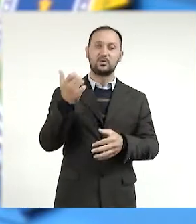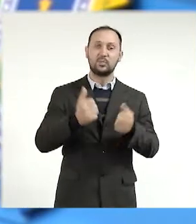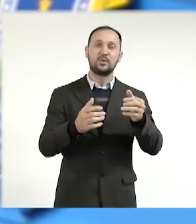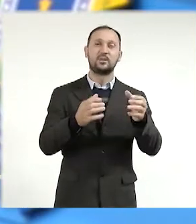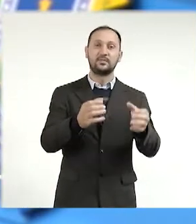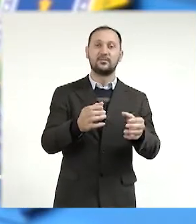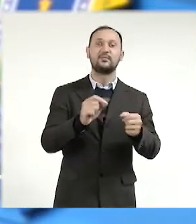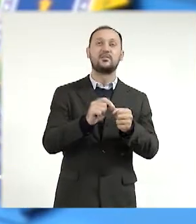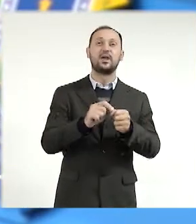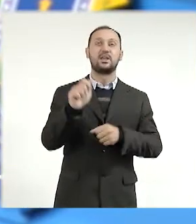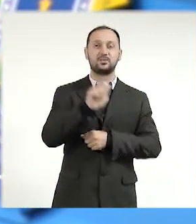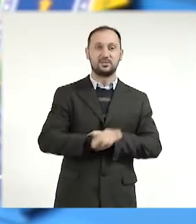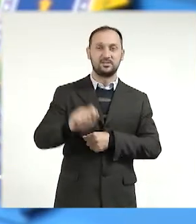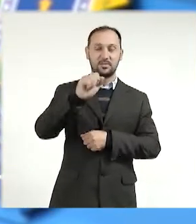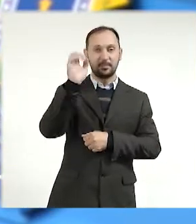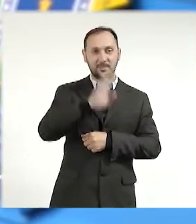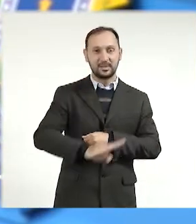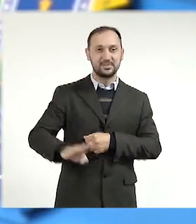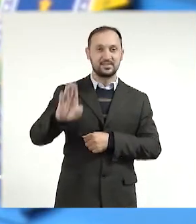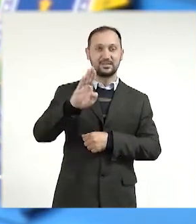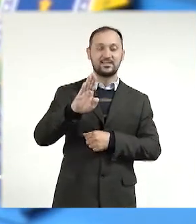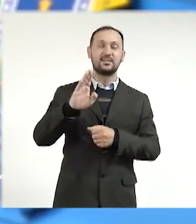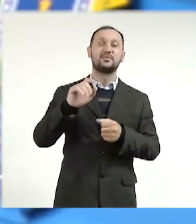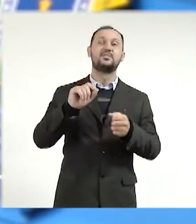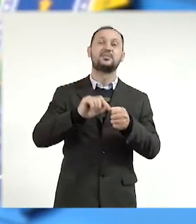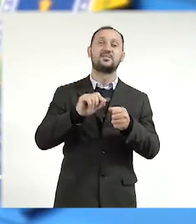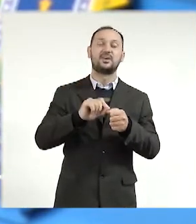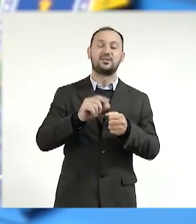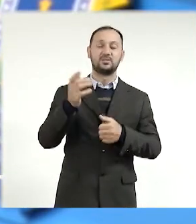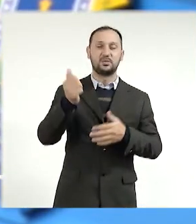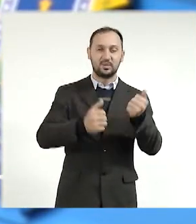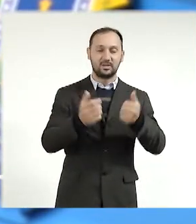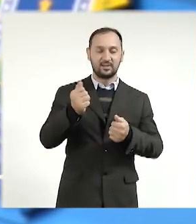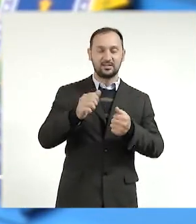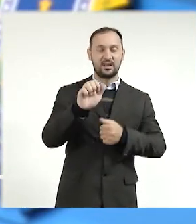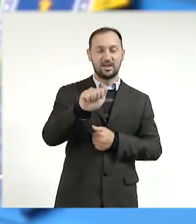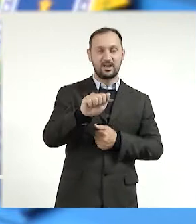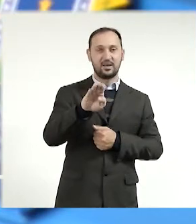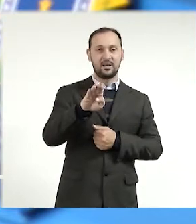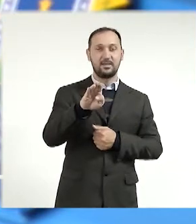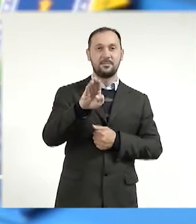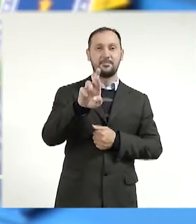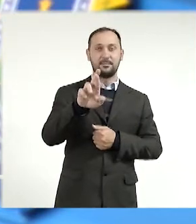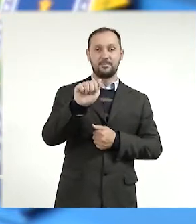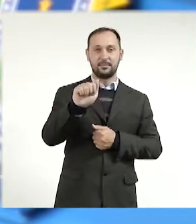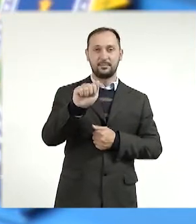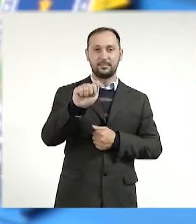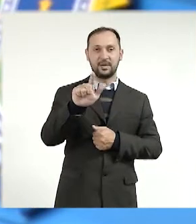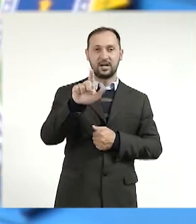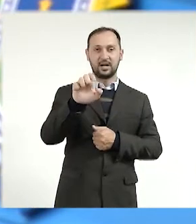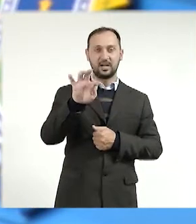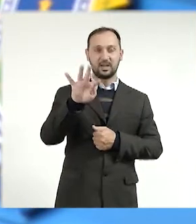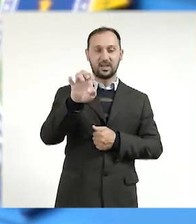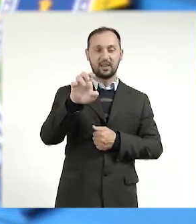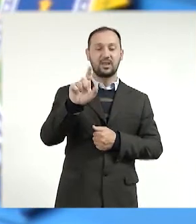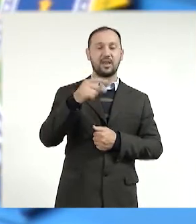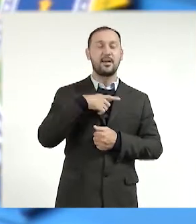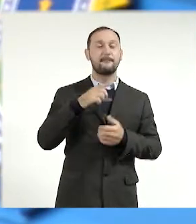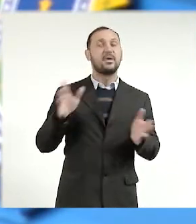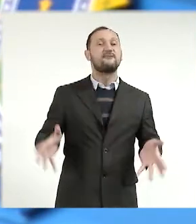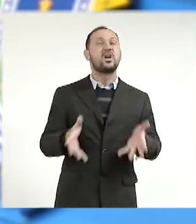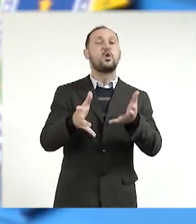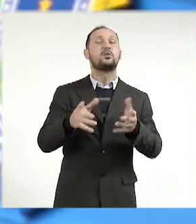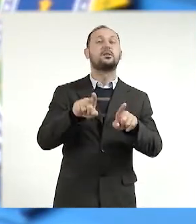do leite foi proposto pela Associação Brasileira dos Produtores de Leite, a Abraleite, e tem como objetivo valorizar o